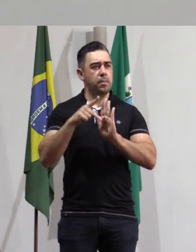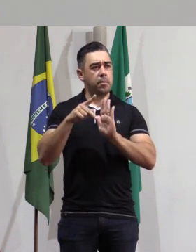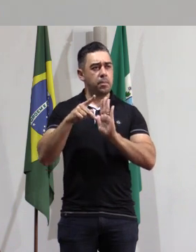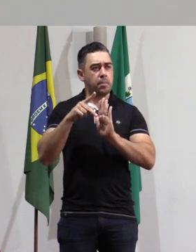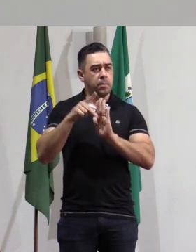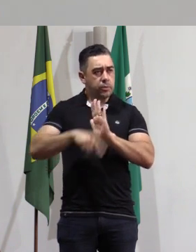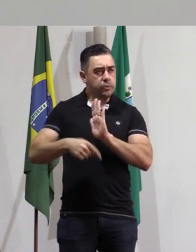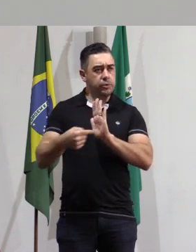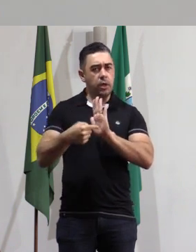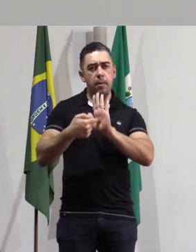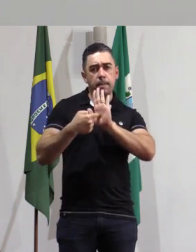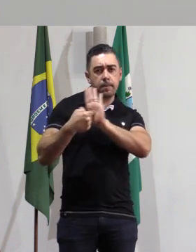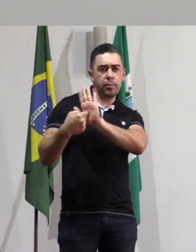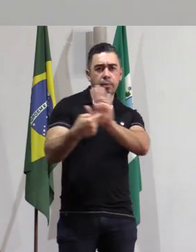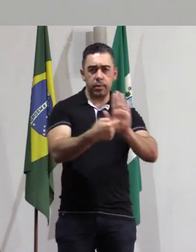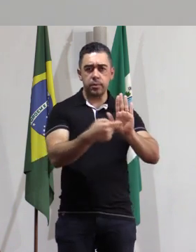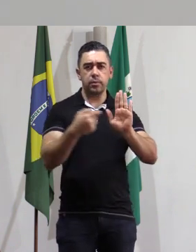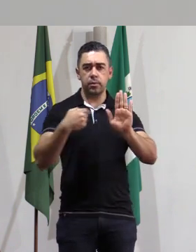nossa comunidade.